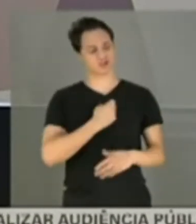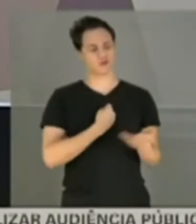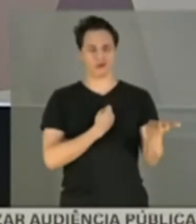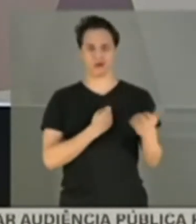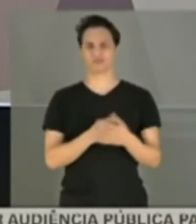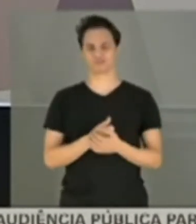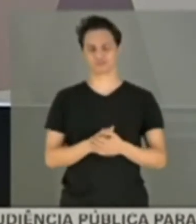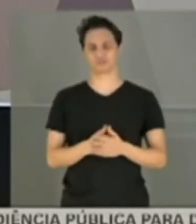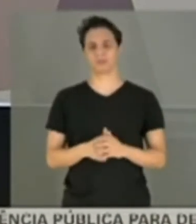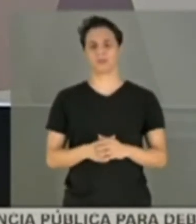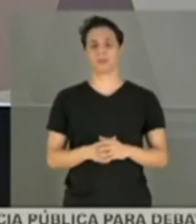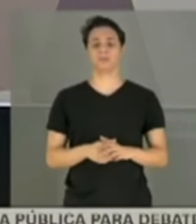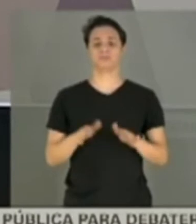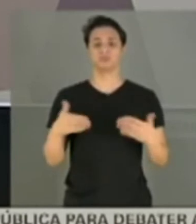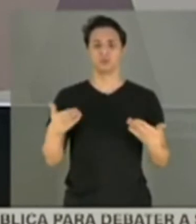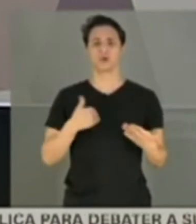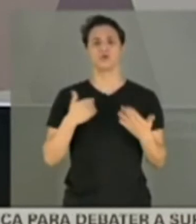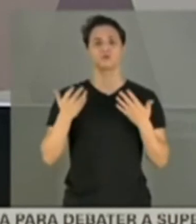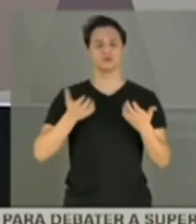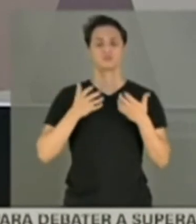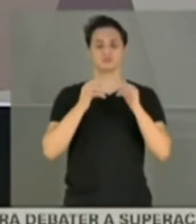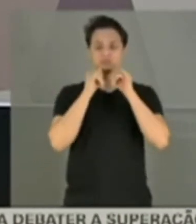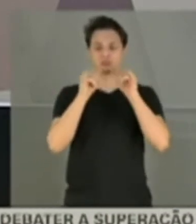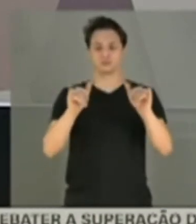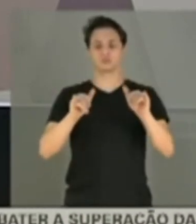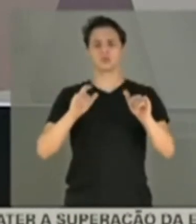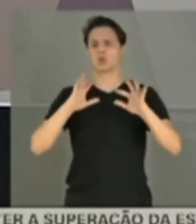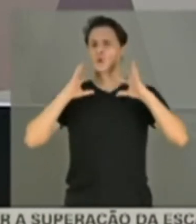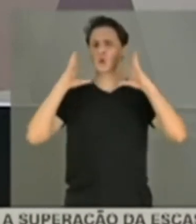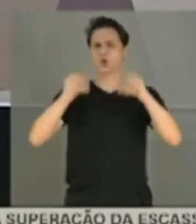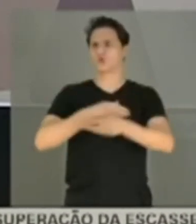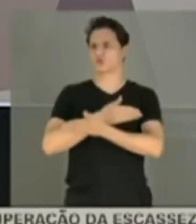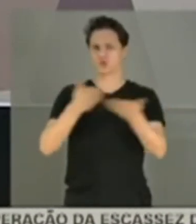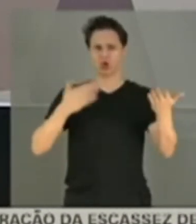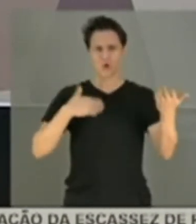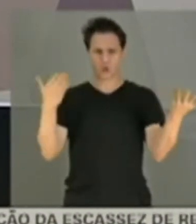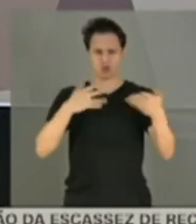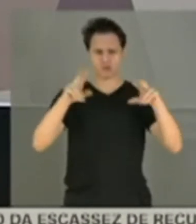Nesse sentido, eu quero dizer a todos aqueles que estão nos